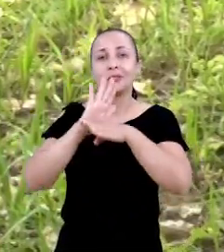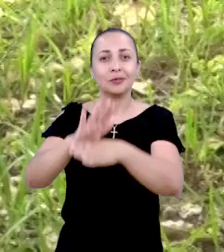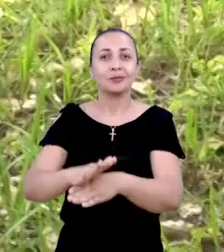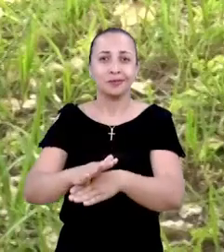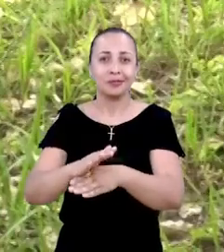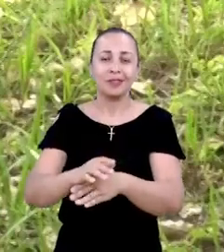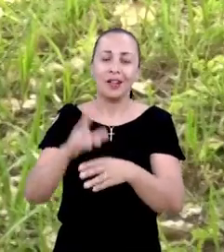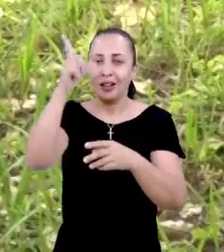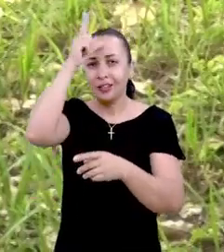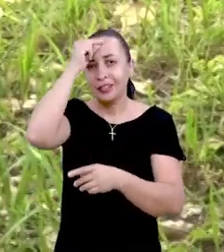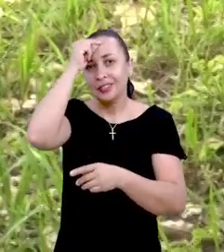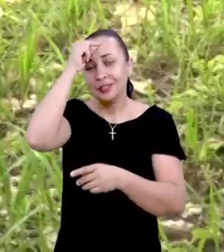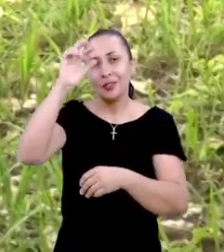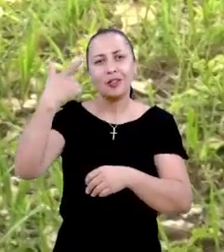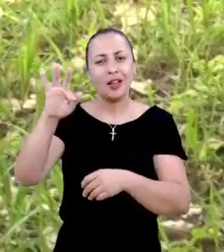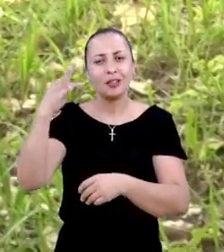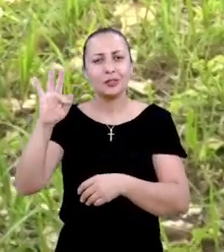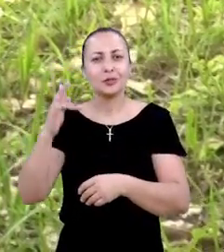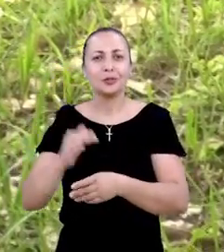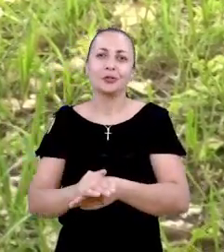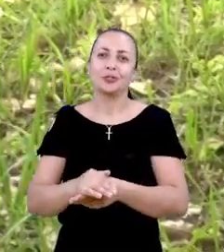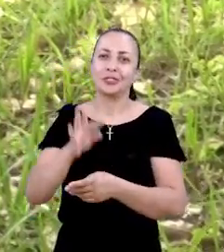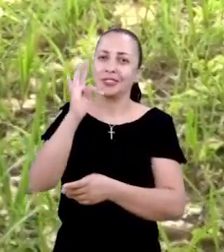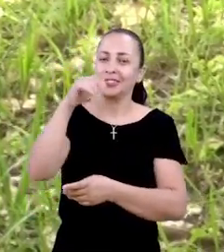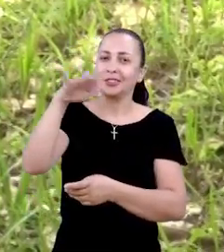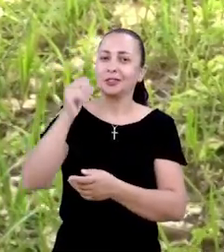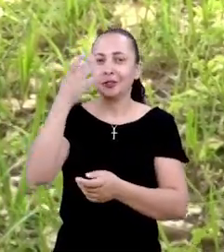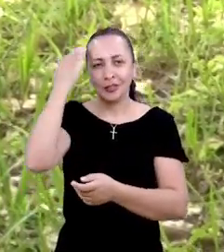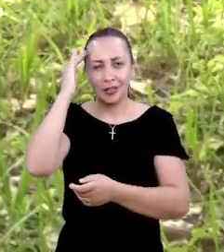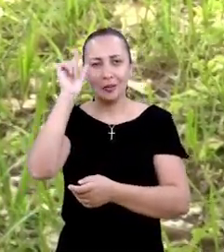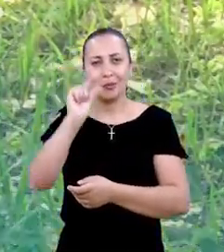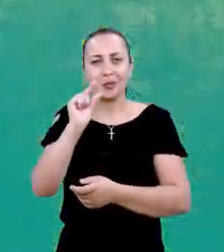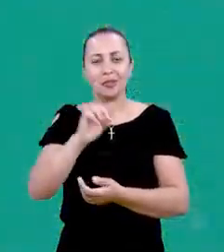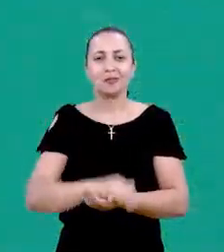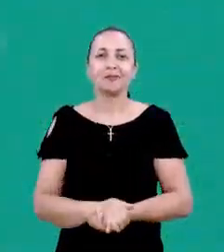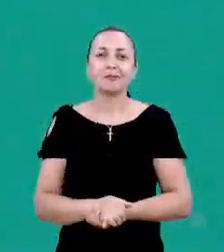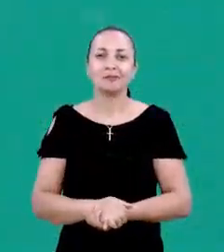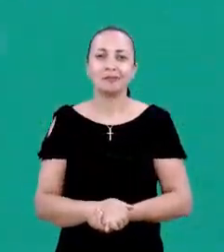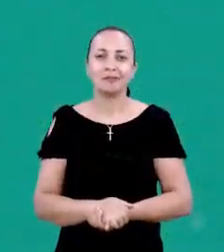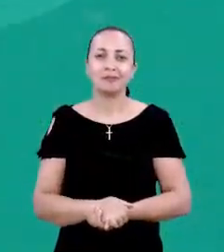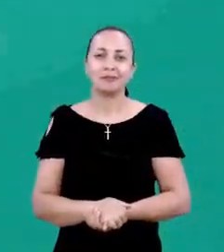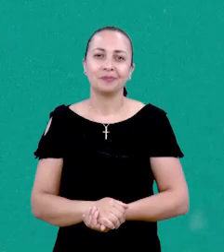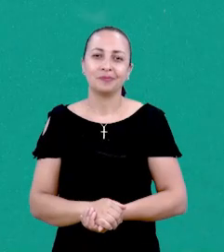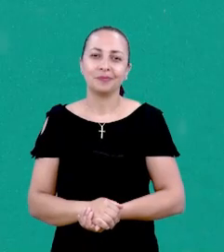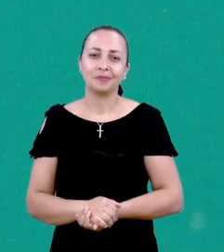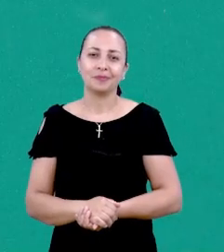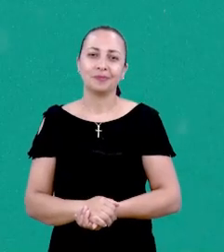alívio das dores da tendinite. Vamos entender mais sobre essa pesquisa?